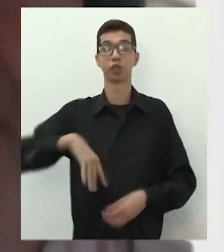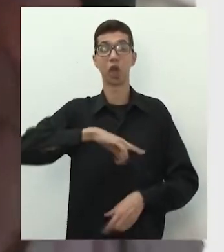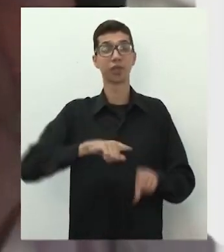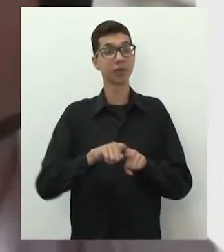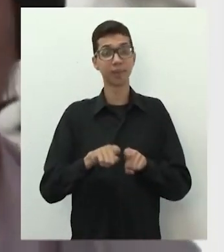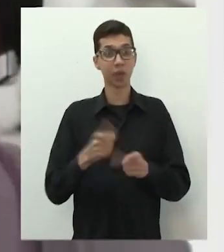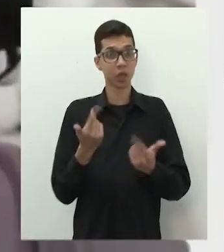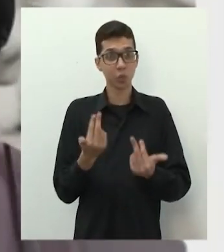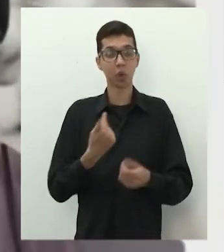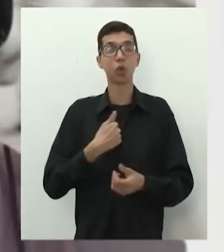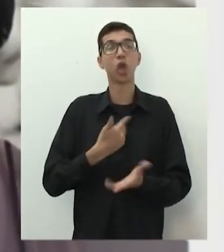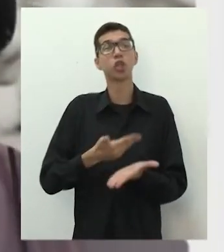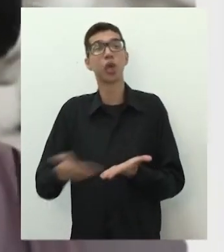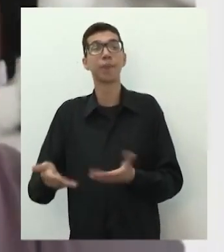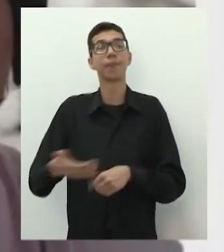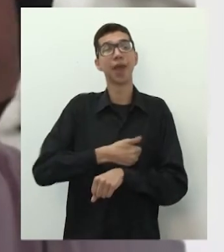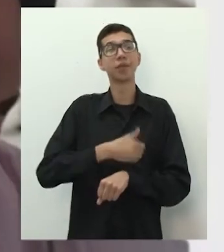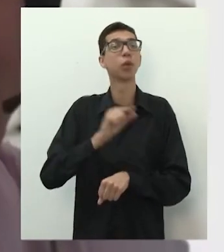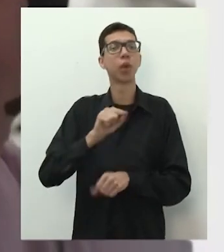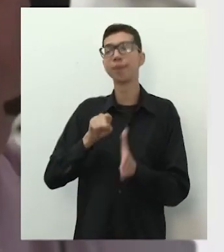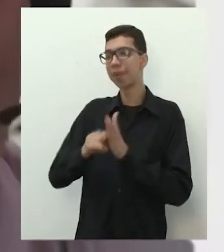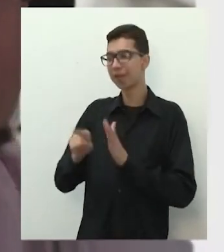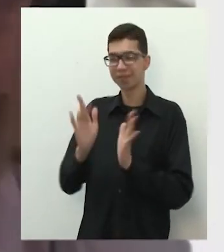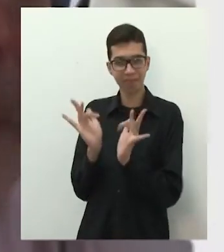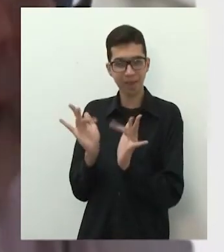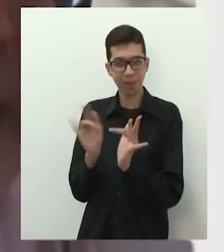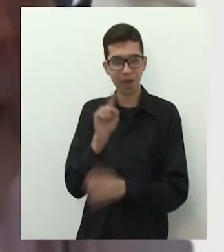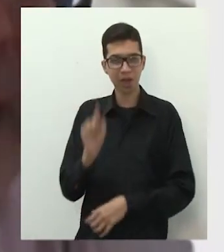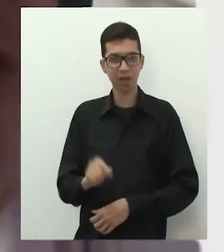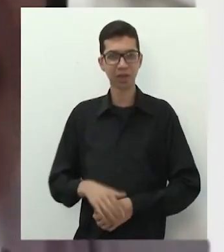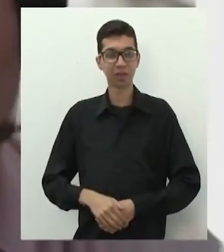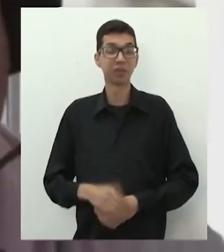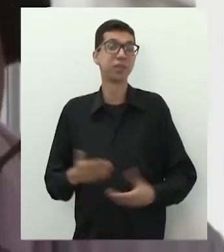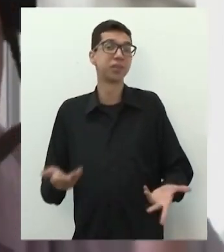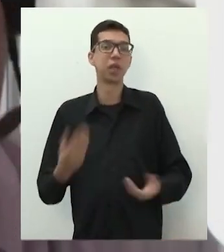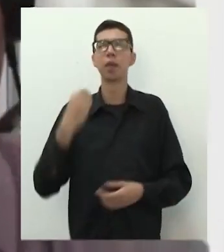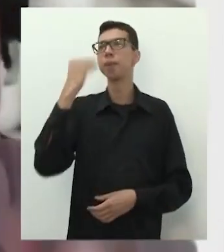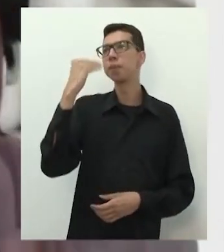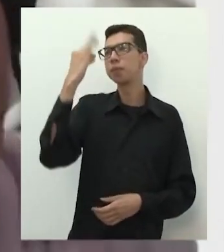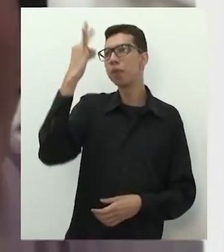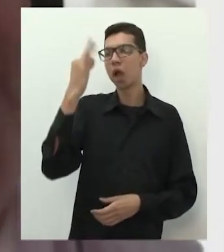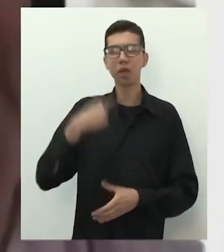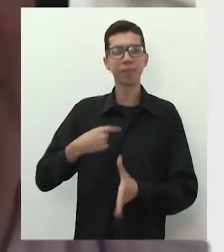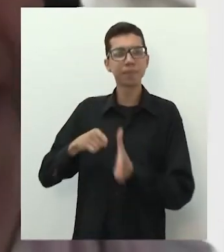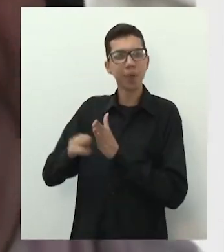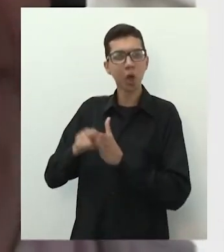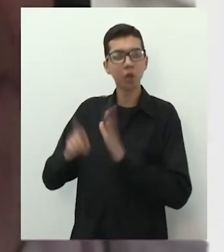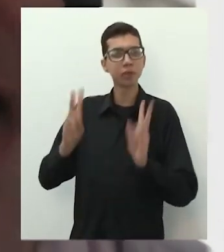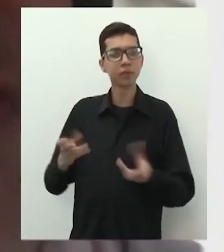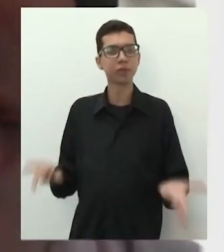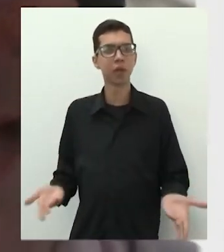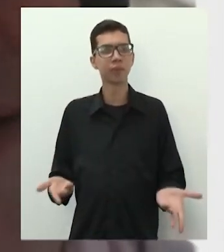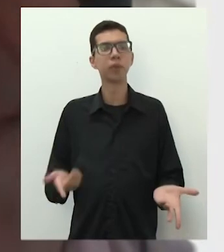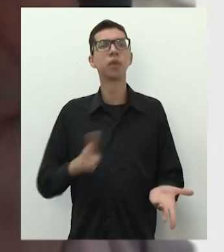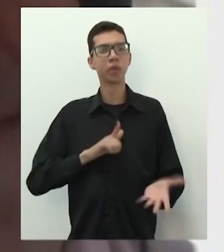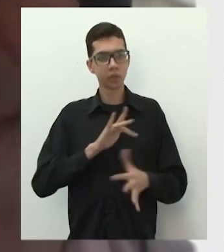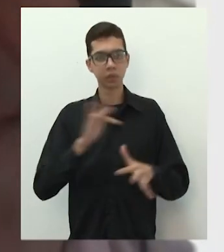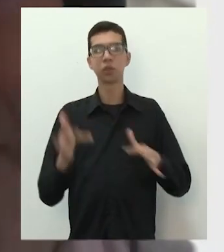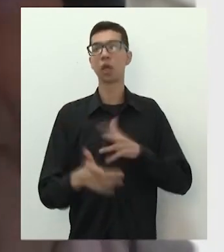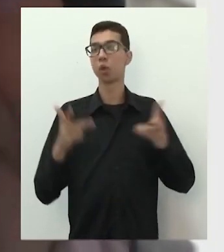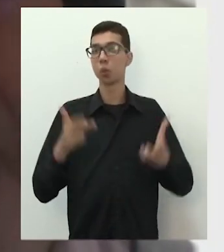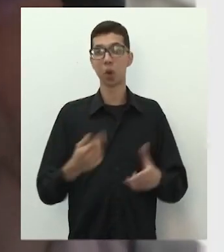quebradas e ficará só com 8. Então, e decida, escolha aquelas regras mais importantes para que você conduza melhor esse momento. Eu não sei